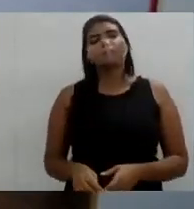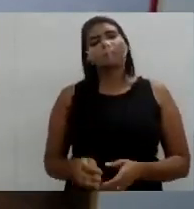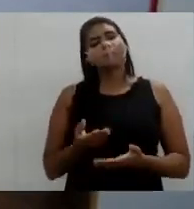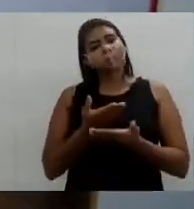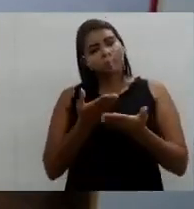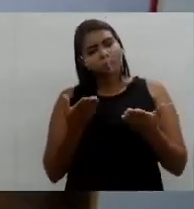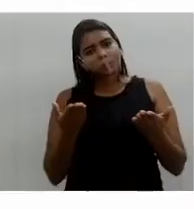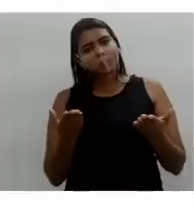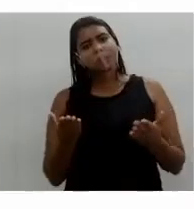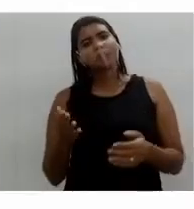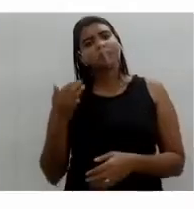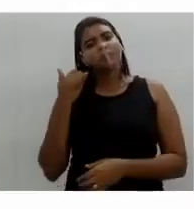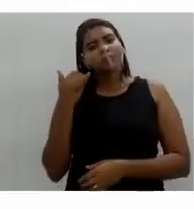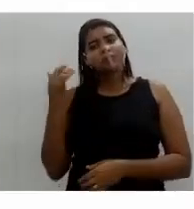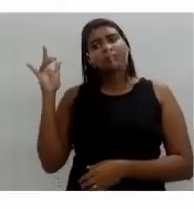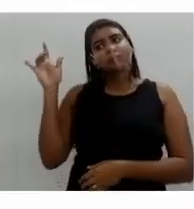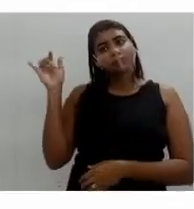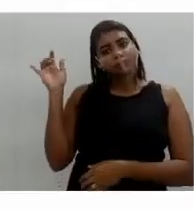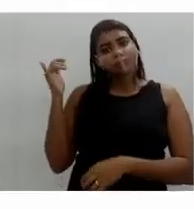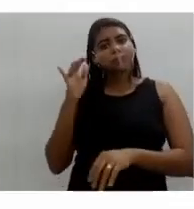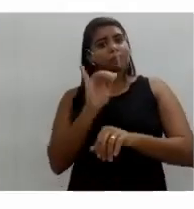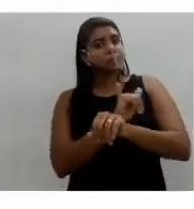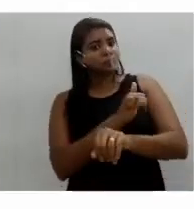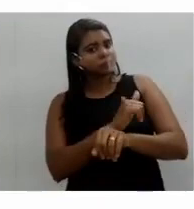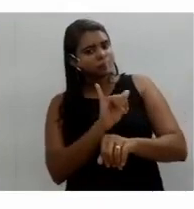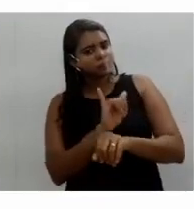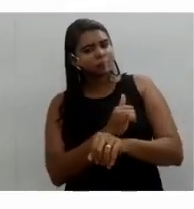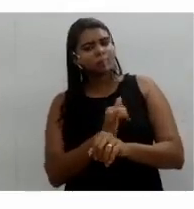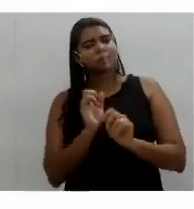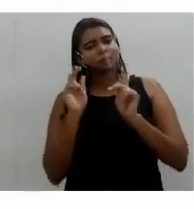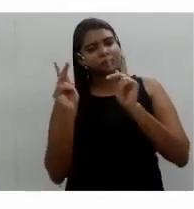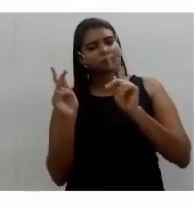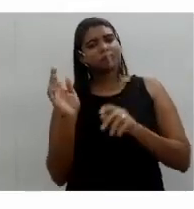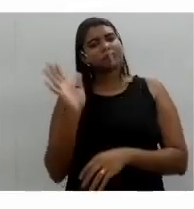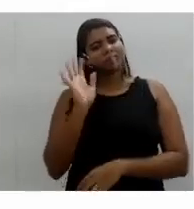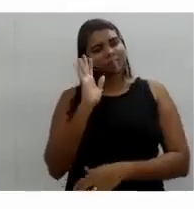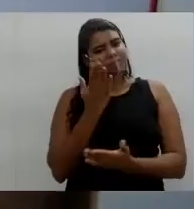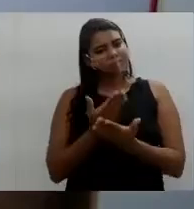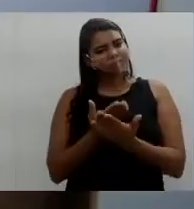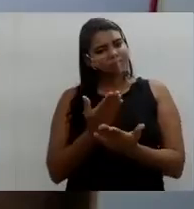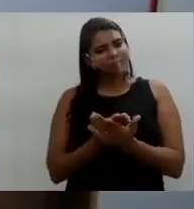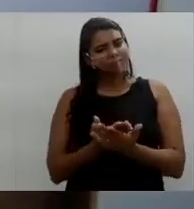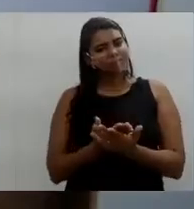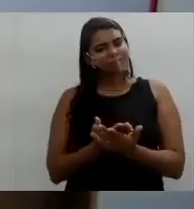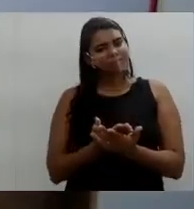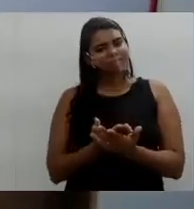estão aí. Pode falar comigo no Instagram, no YouTube, certo? E até a próxima aula.